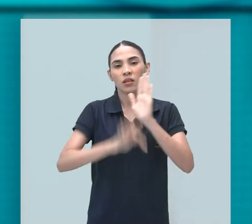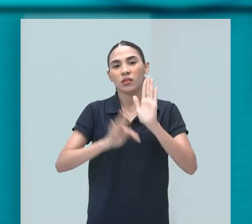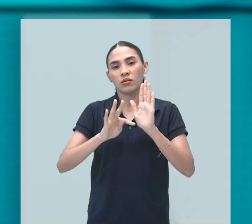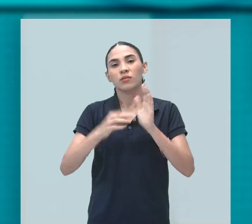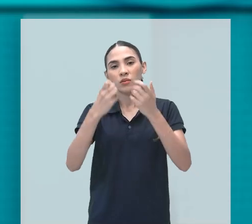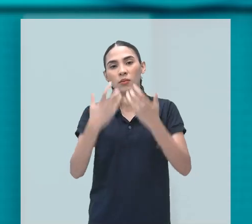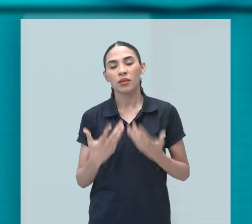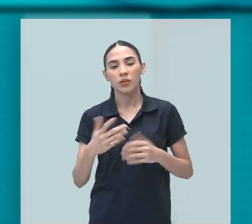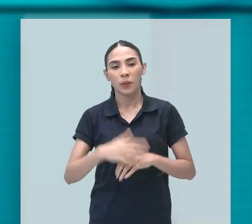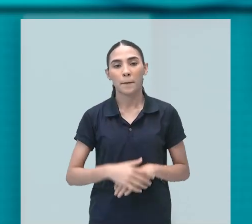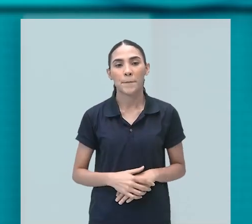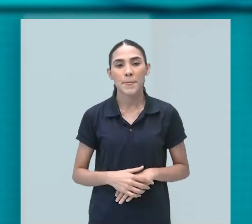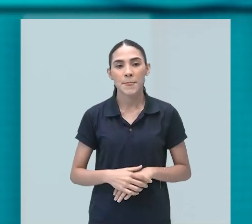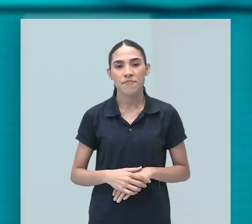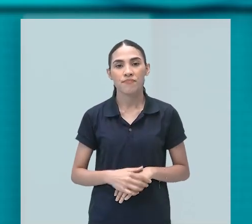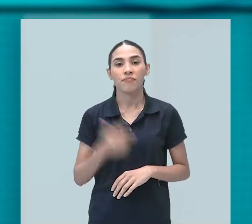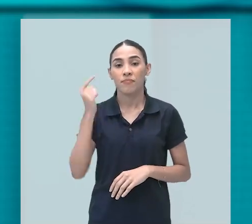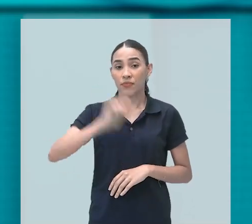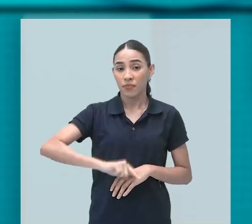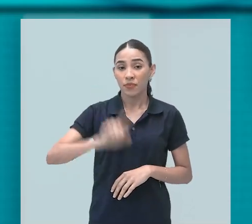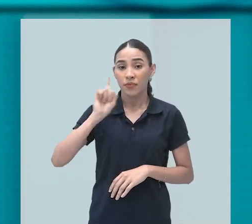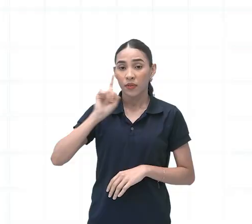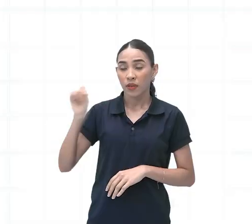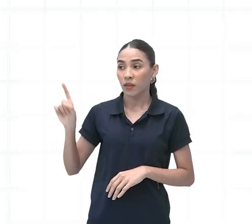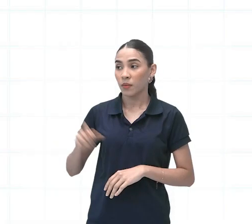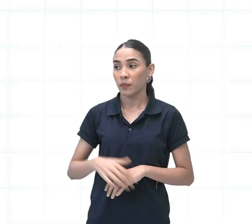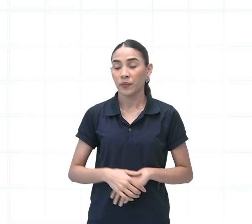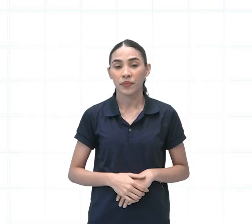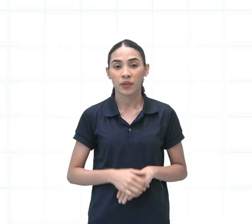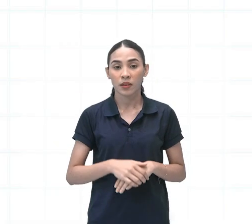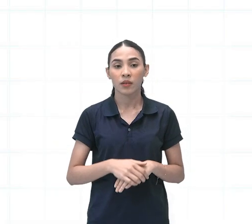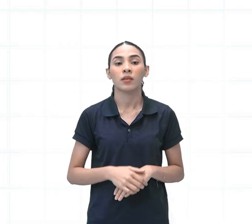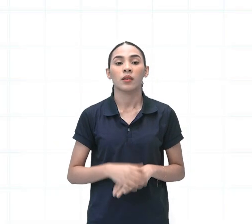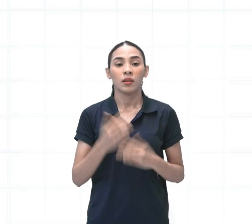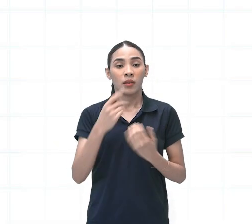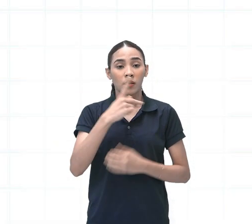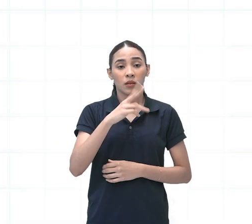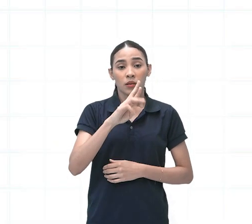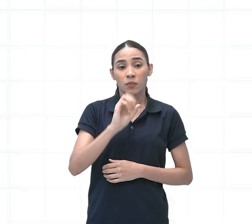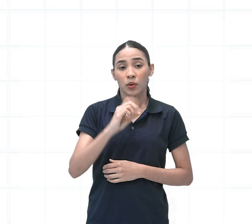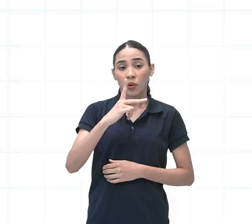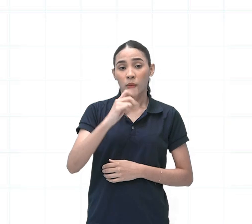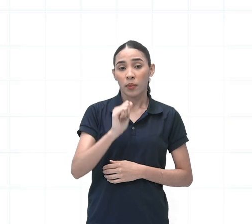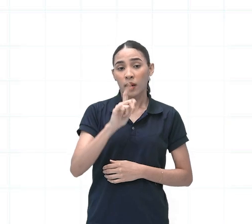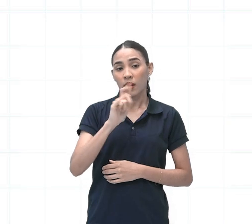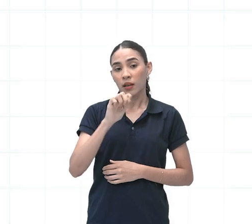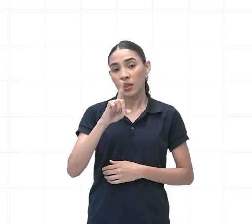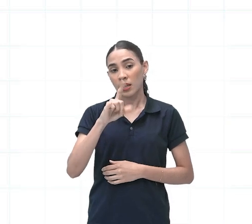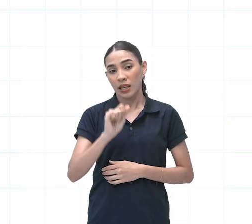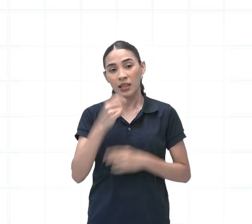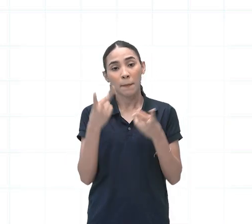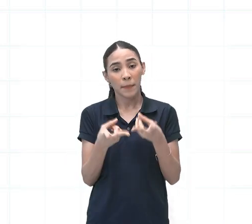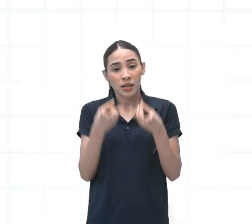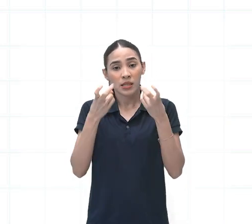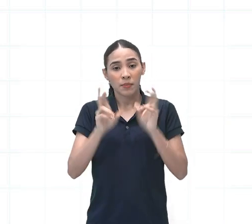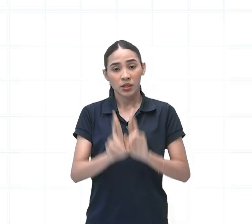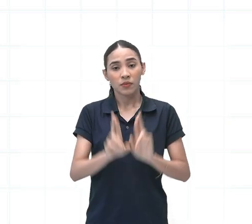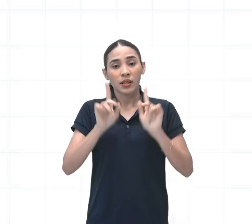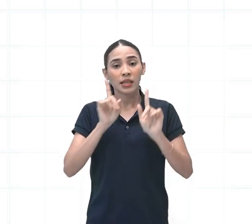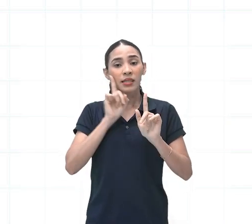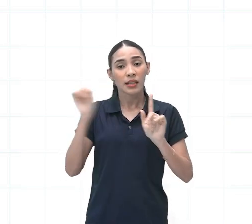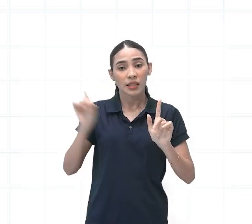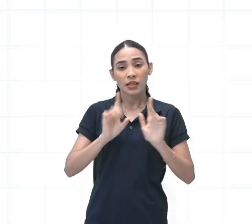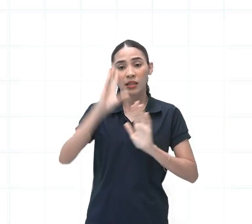essa diferença. Colocando aí para vocês mais uma vez o nosso texto, propaganda, observem que a distinção é colocada aqui no